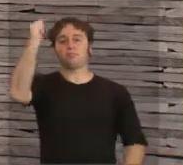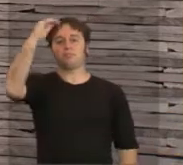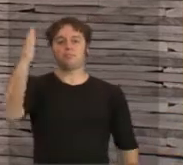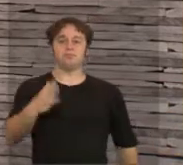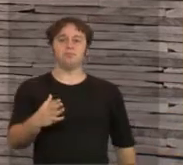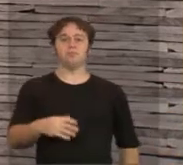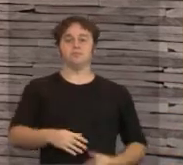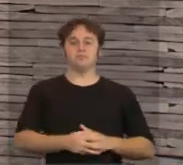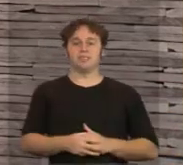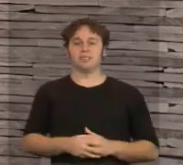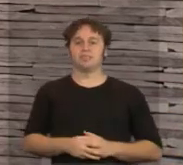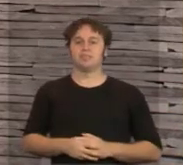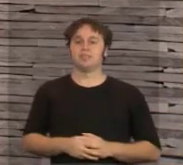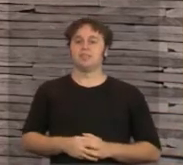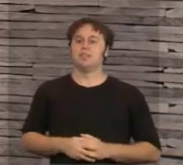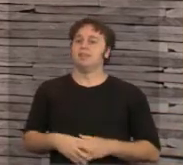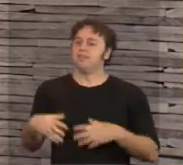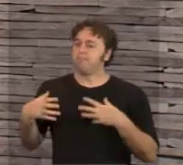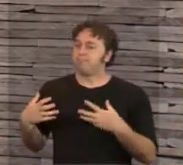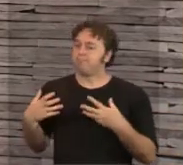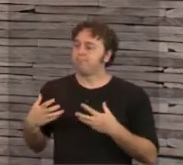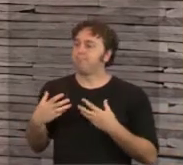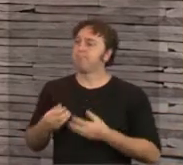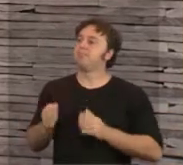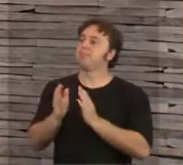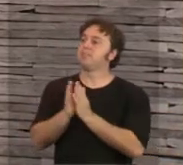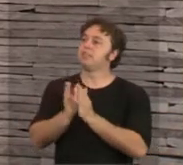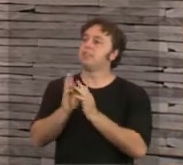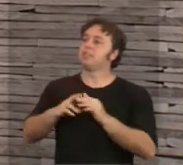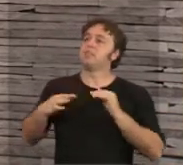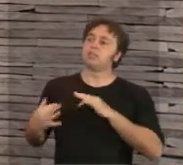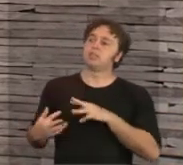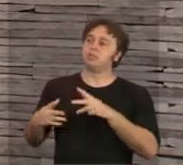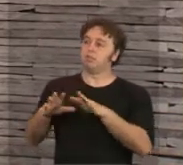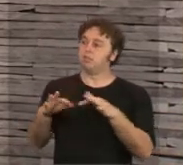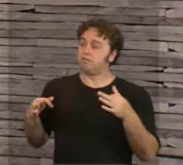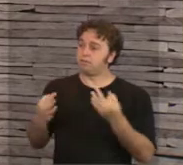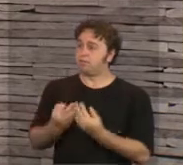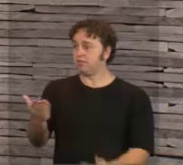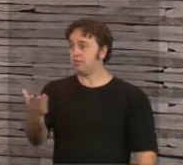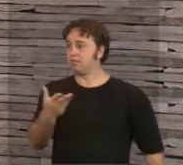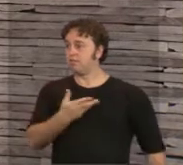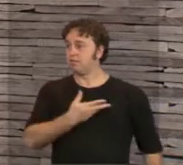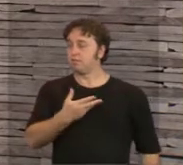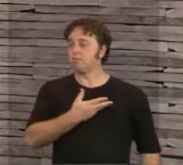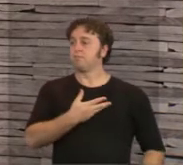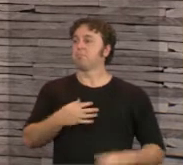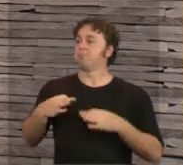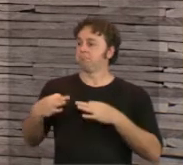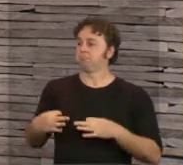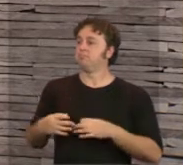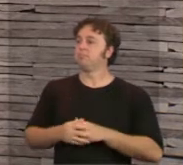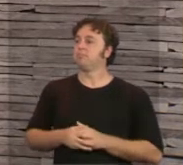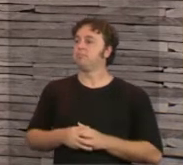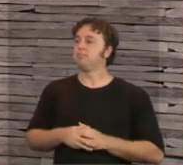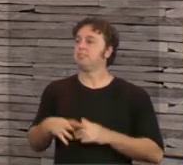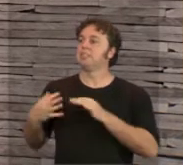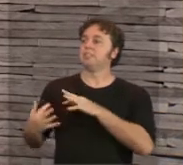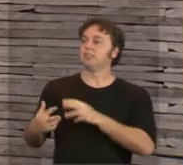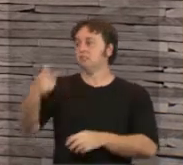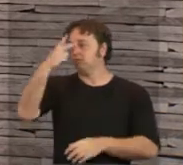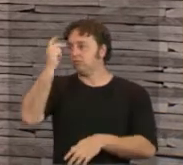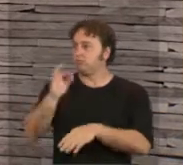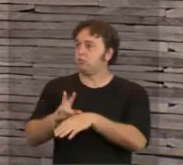agora? Eu ofereço para toda a minha família, né? Certo. E amigos. Sim. Certo? Para todos os